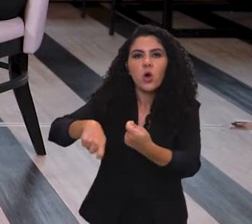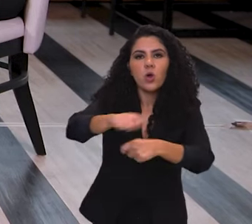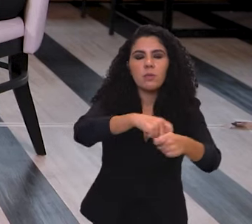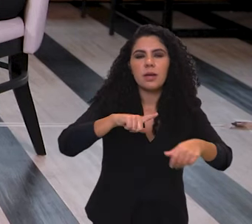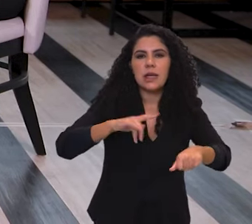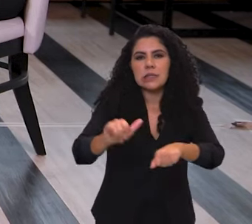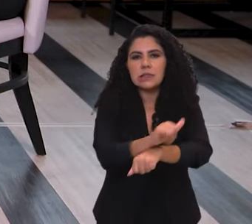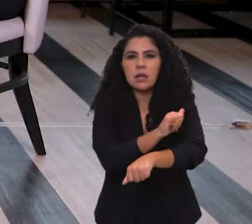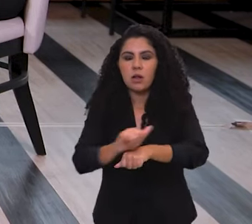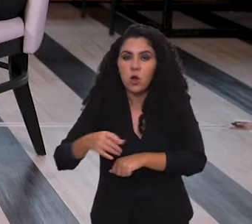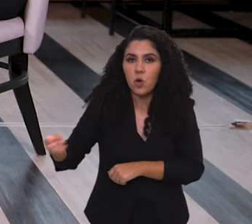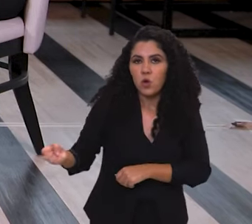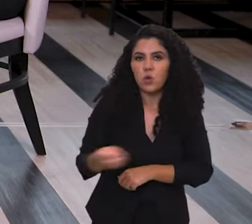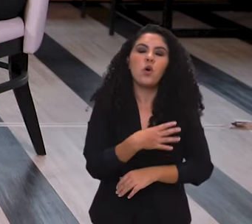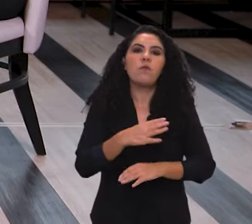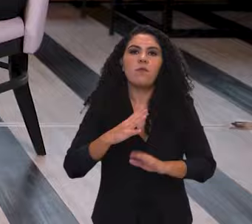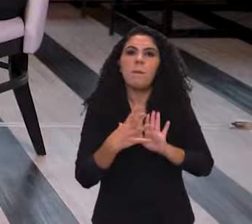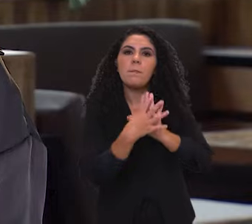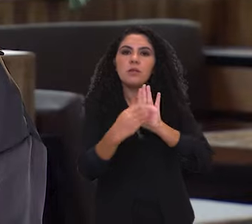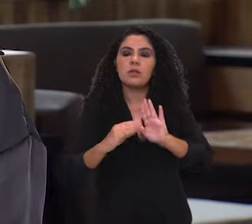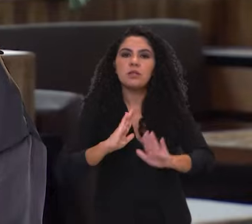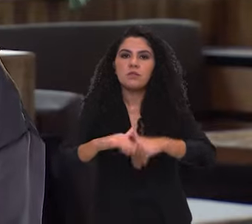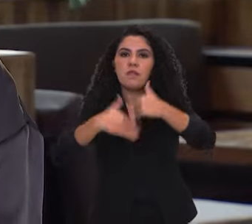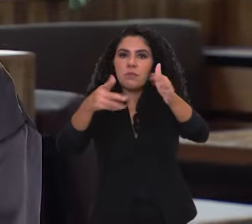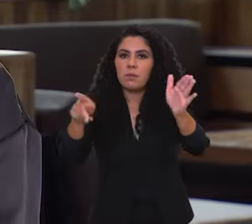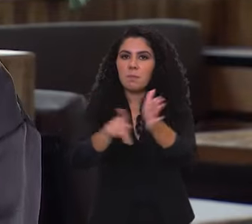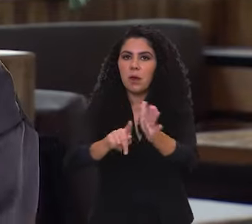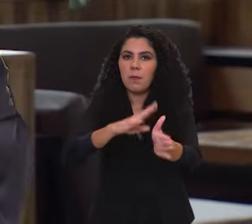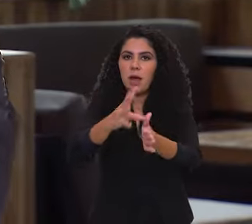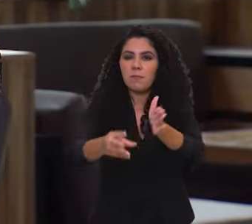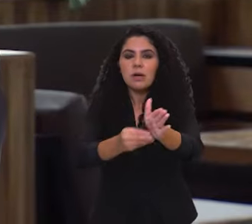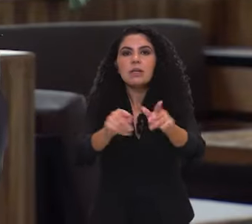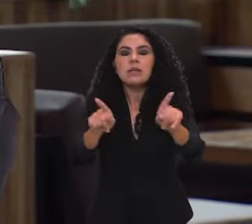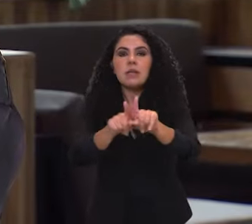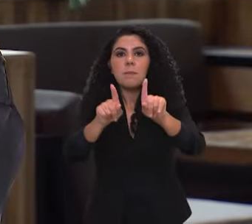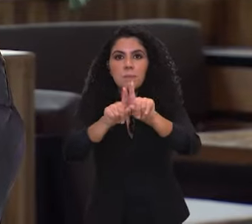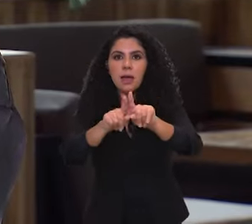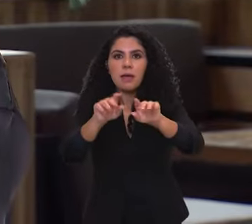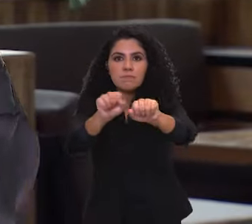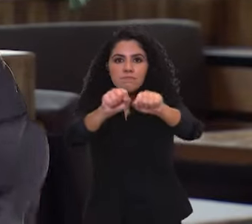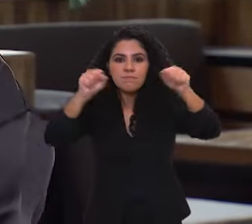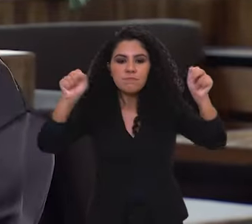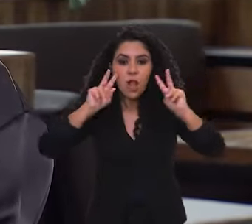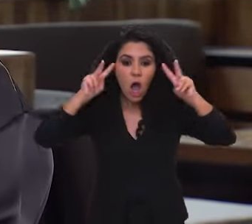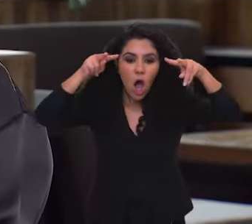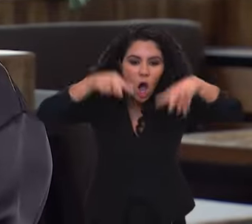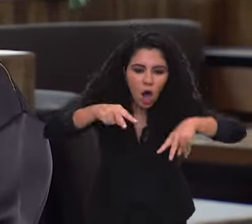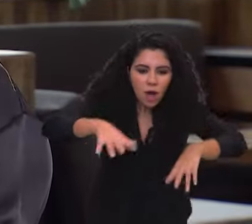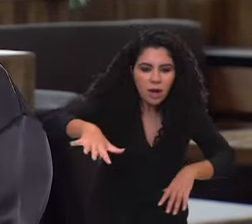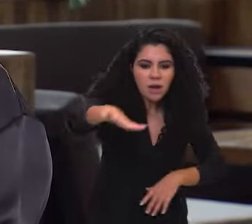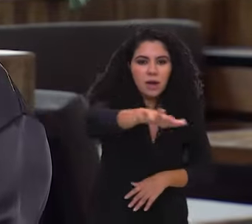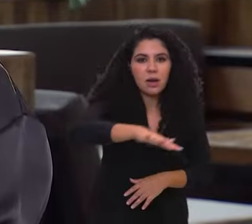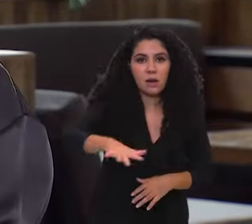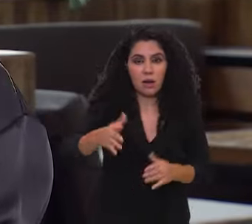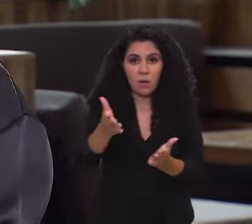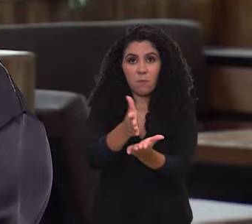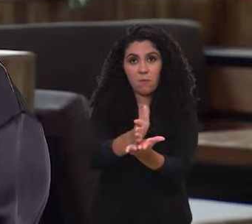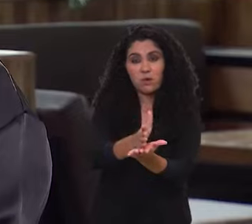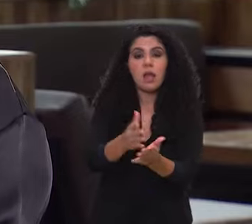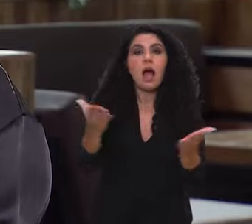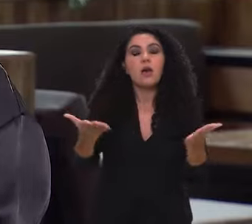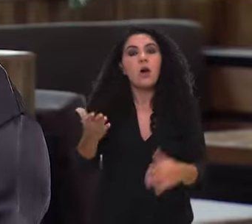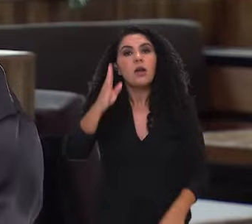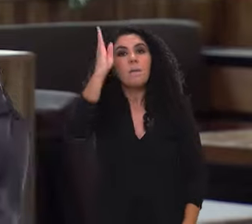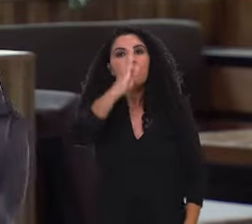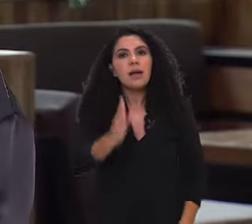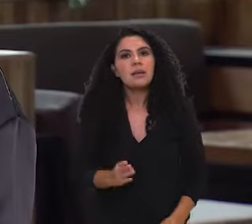aposta estratégica para o novo modelo de desenvolvimento da Amazônia e olhar a região de fronteira. O Brasil vive agora um